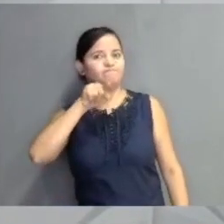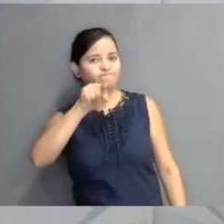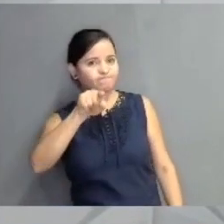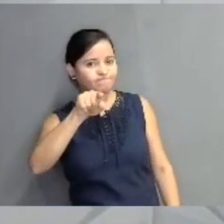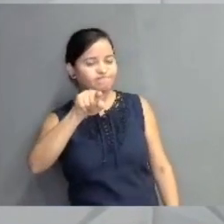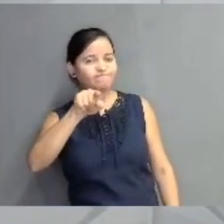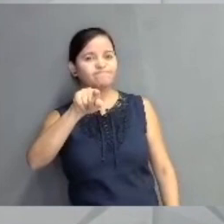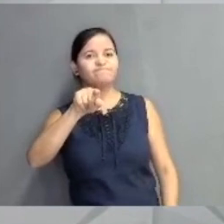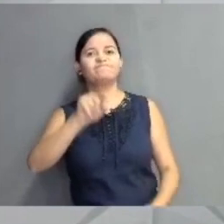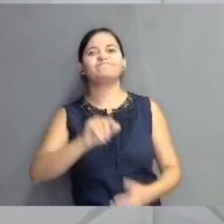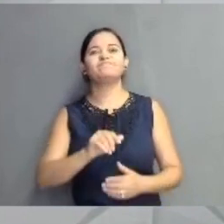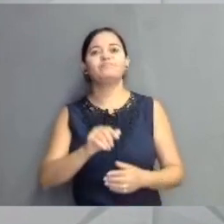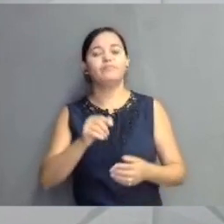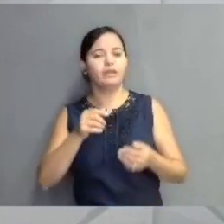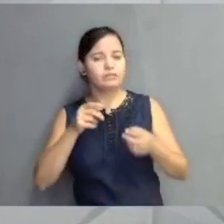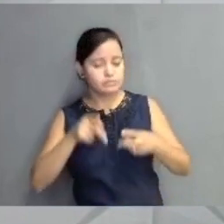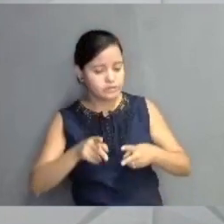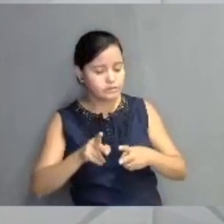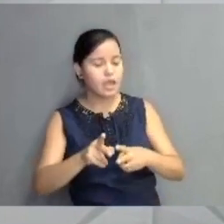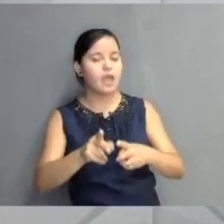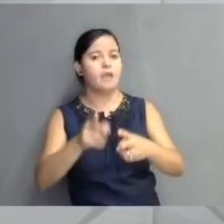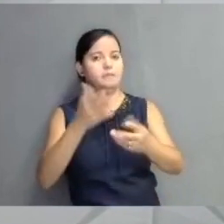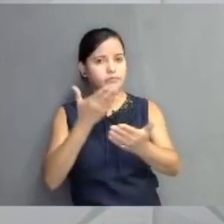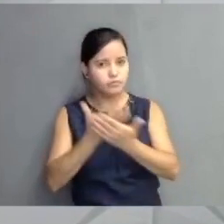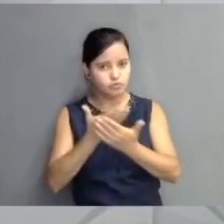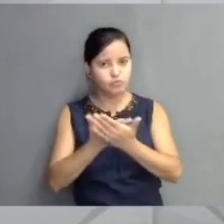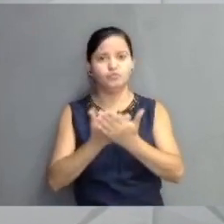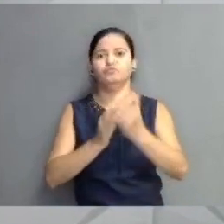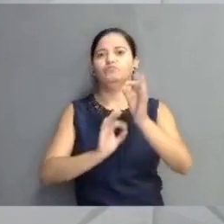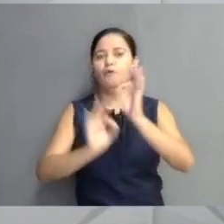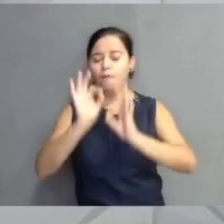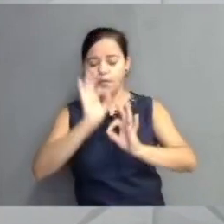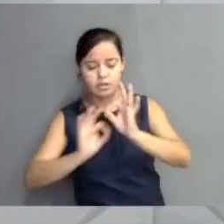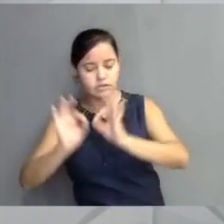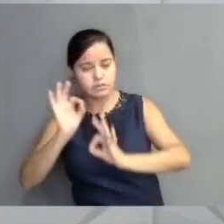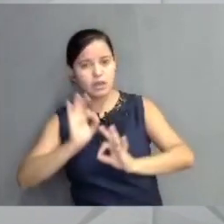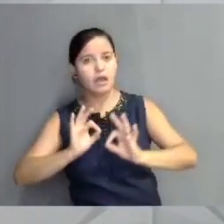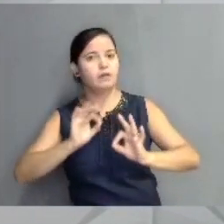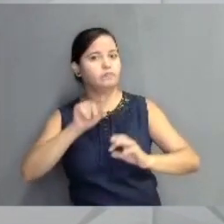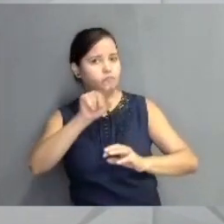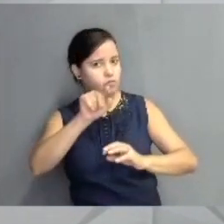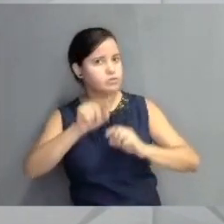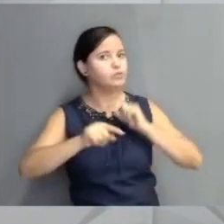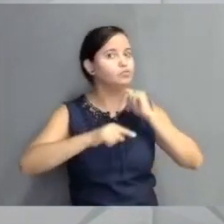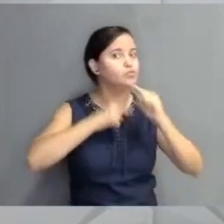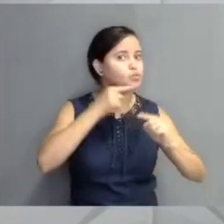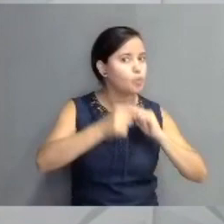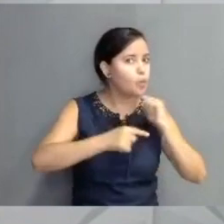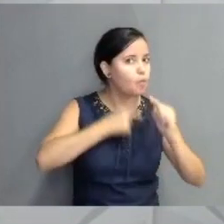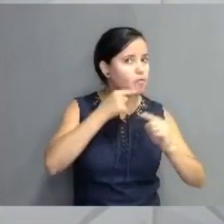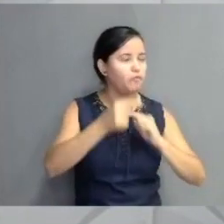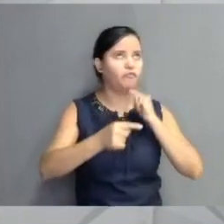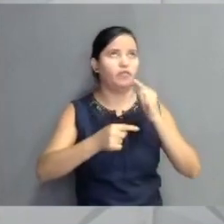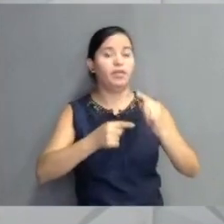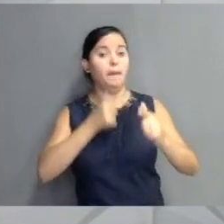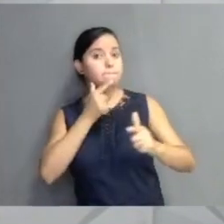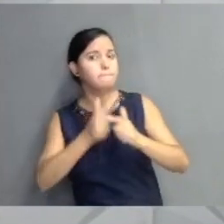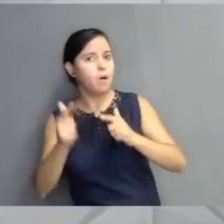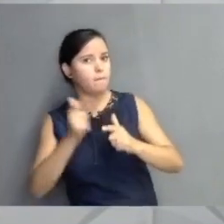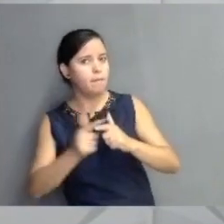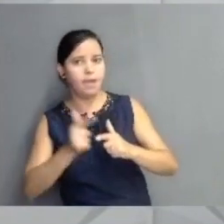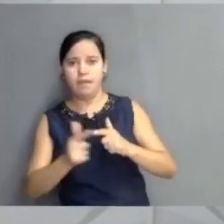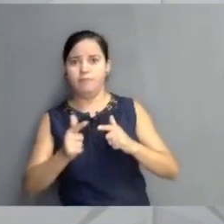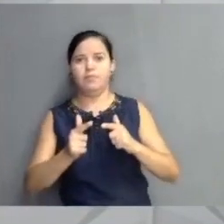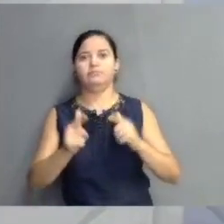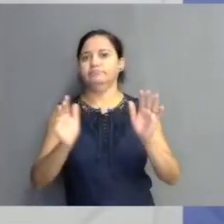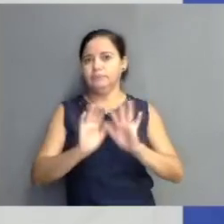uma rotina aí de estudos bem organizada, para que você não tenha nenhuma dúvida e não encontre nenhum problema na sua rotina de aula, tá